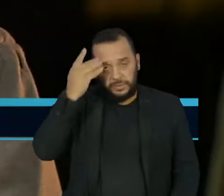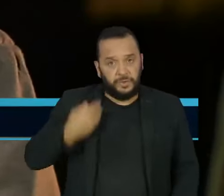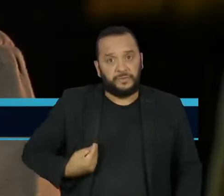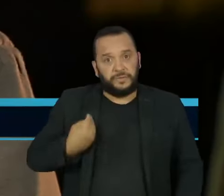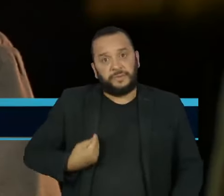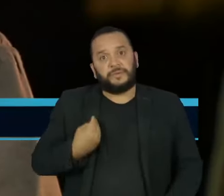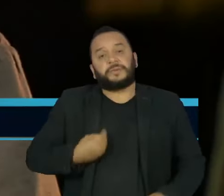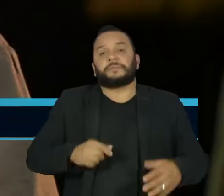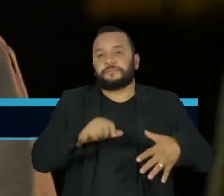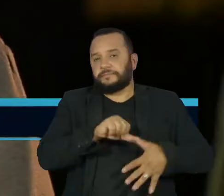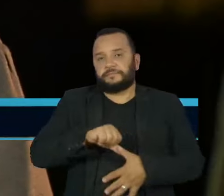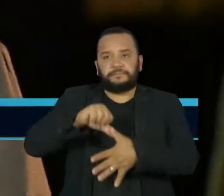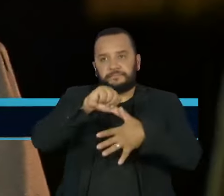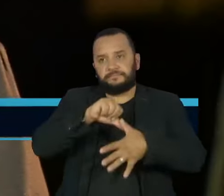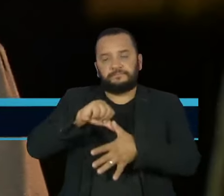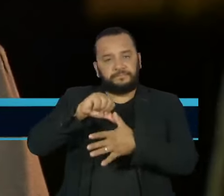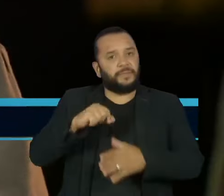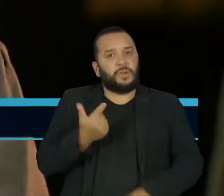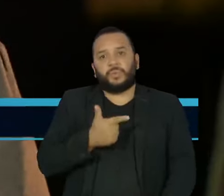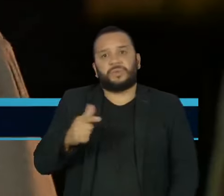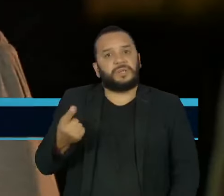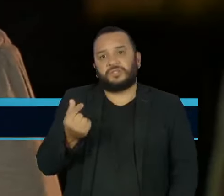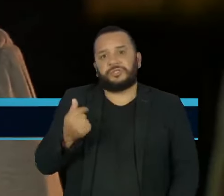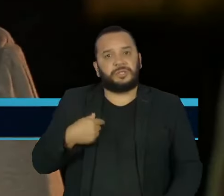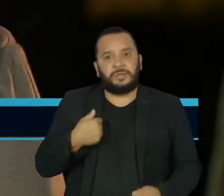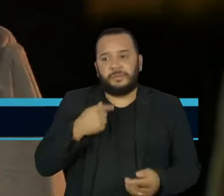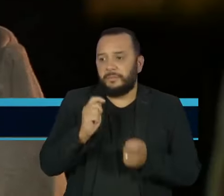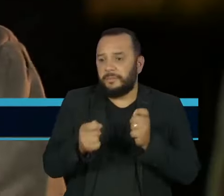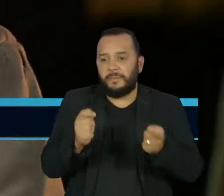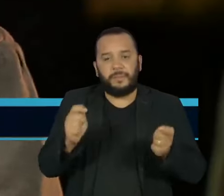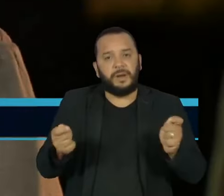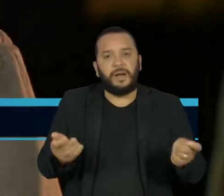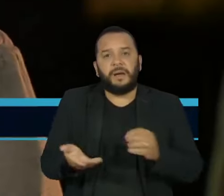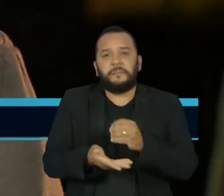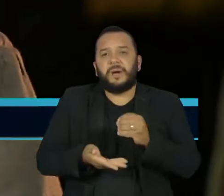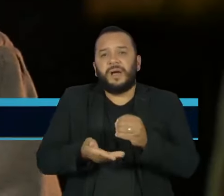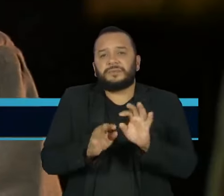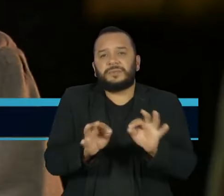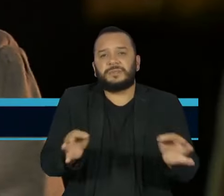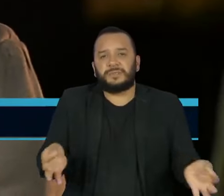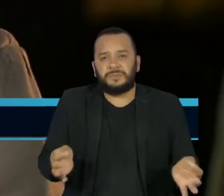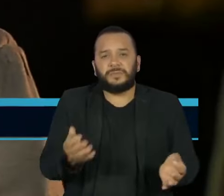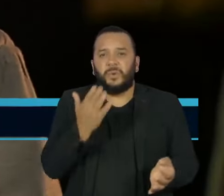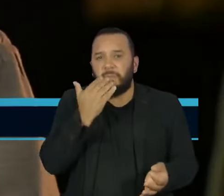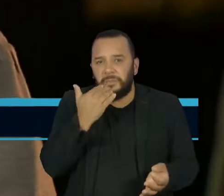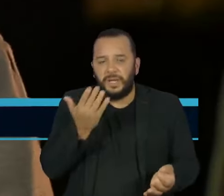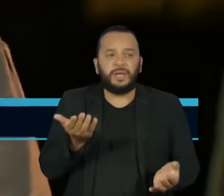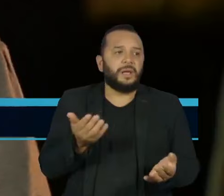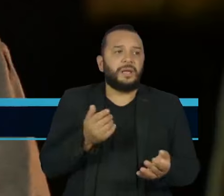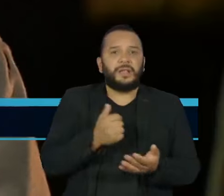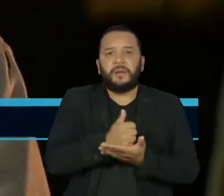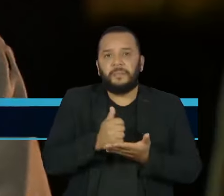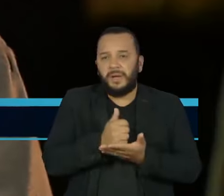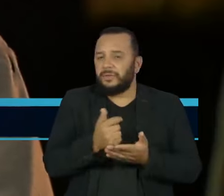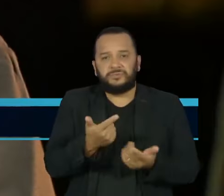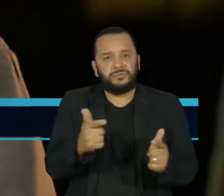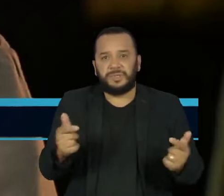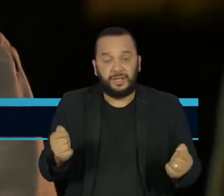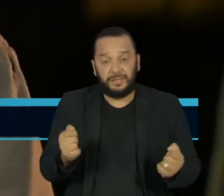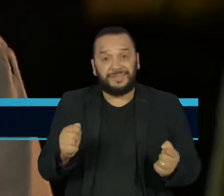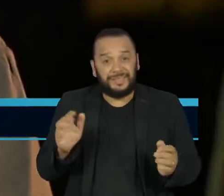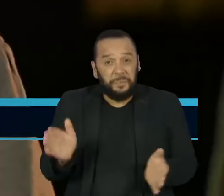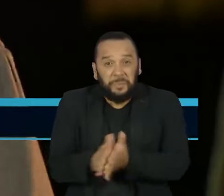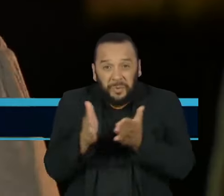renda suficiente para cobrir necessidades básicas. Onde há miséria, dificilmente será possível encontrar uma situação